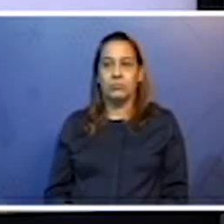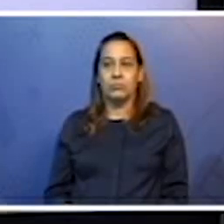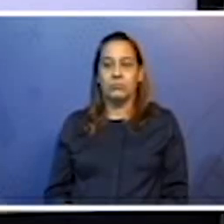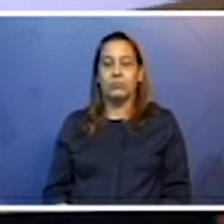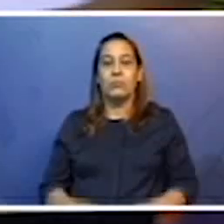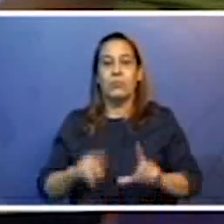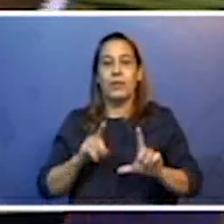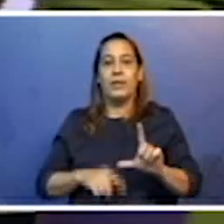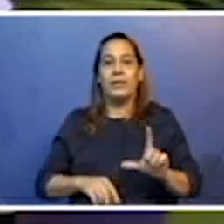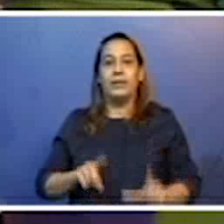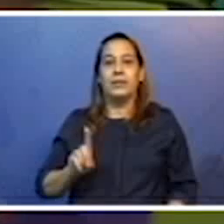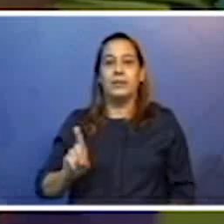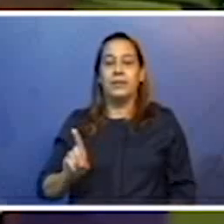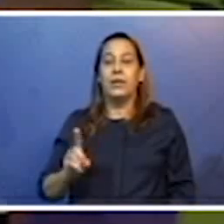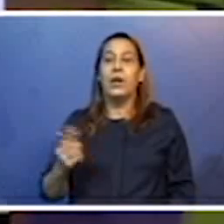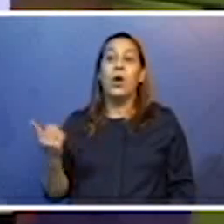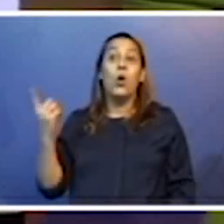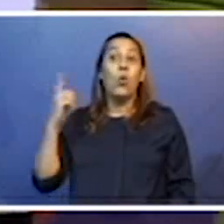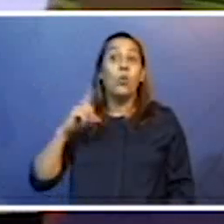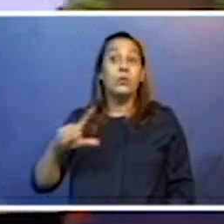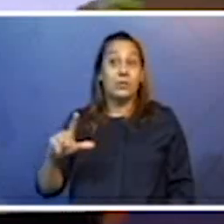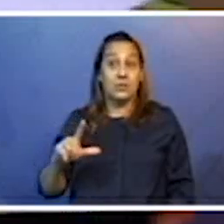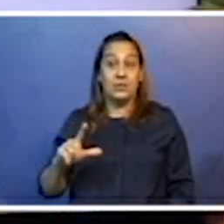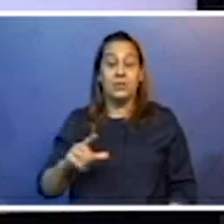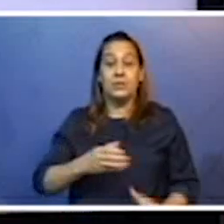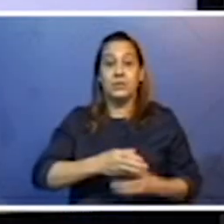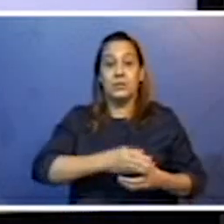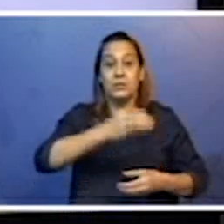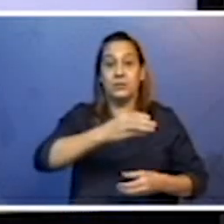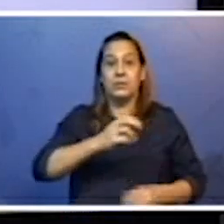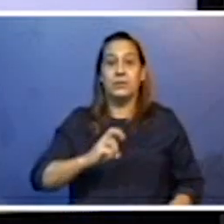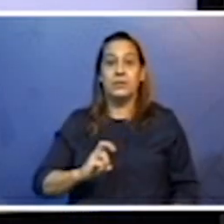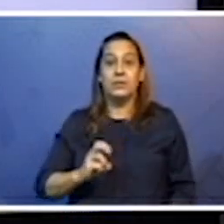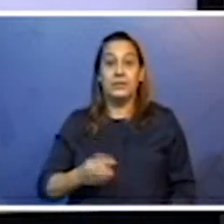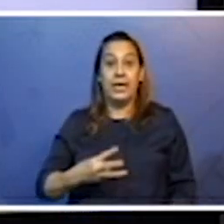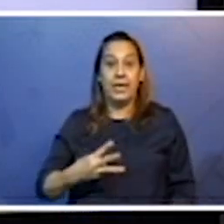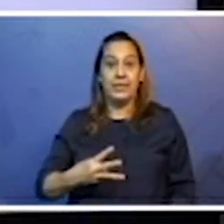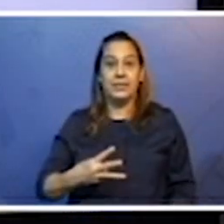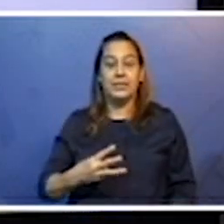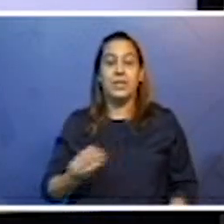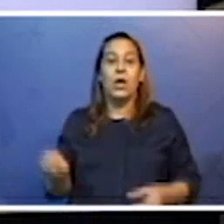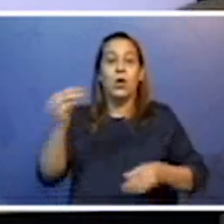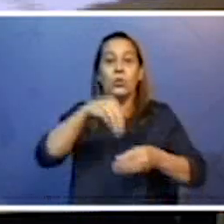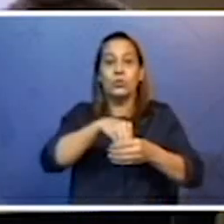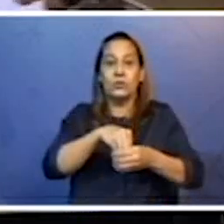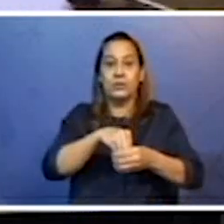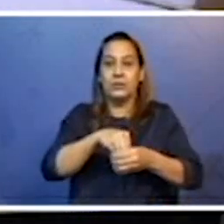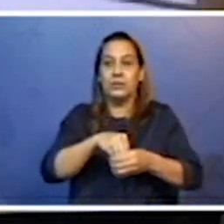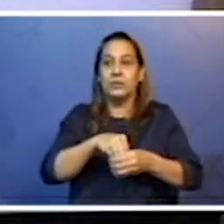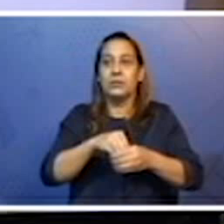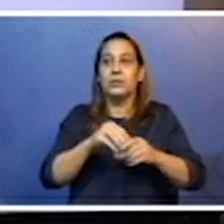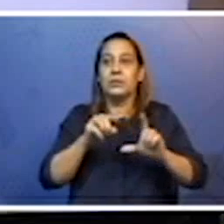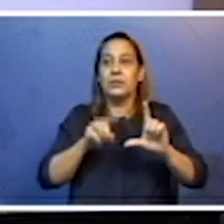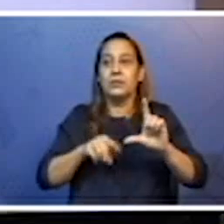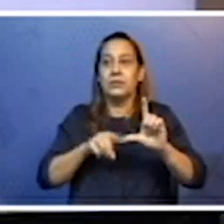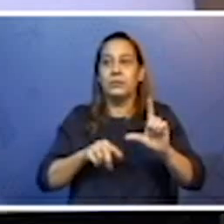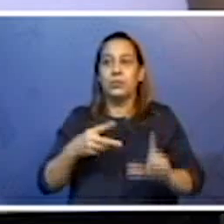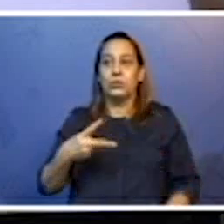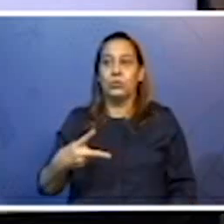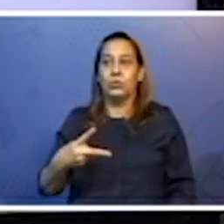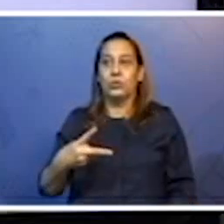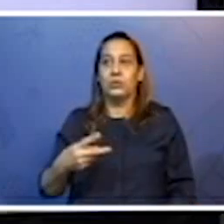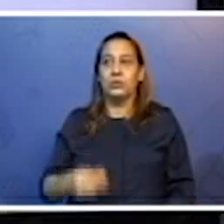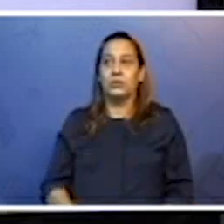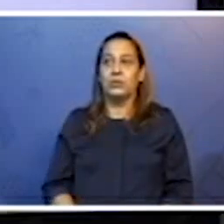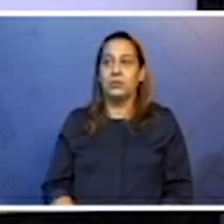Letrinha D. Quantas vezes o conteúdo do recipiente 3 coube no recipiente 2? Essa nós não